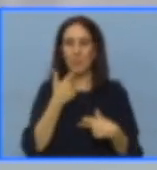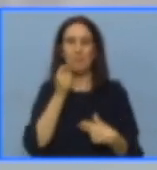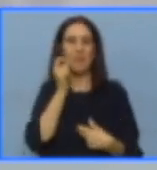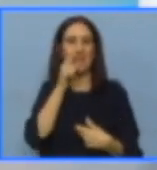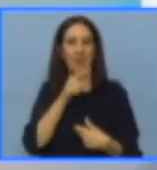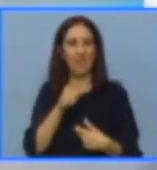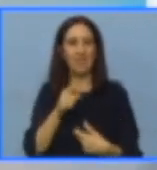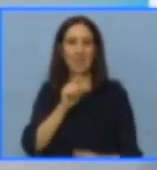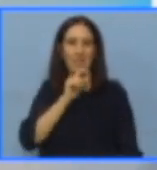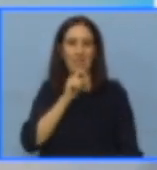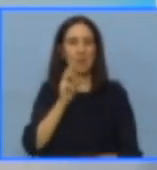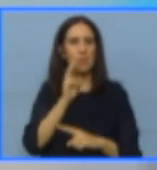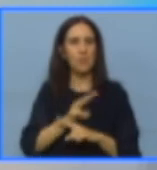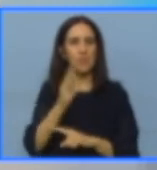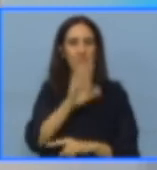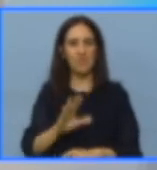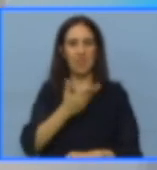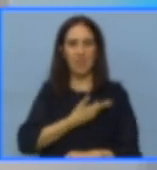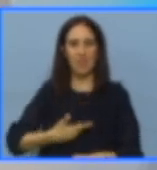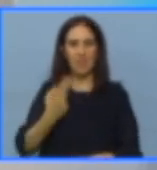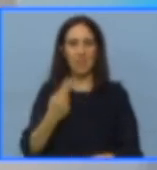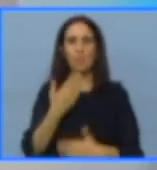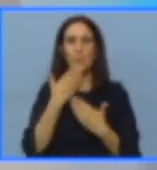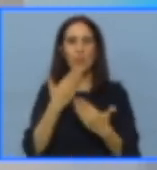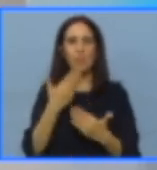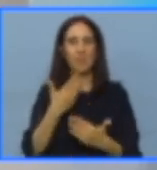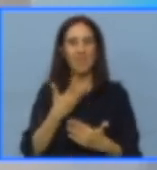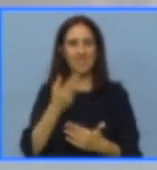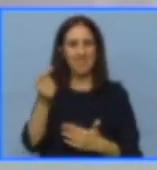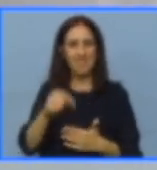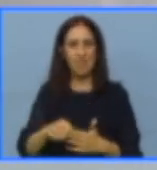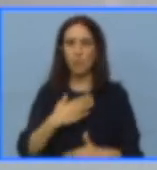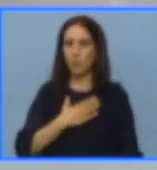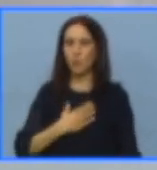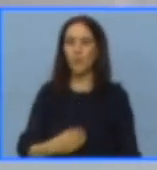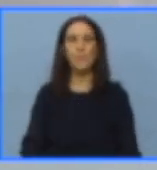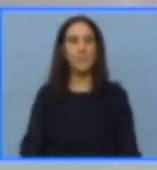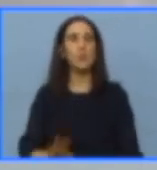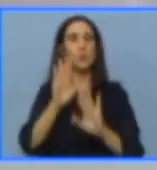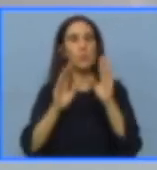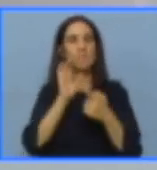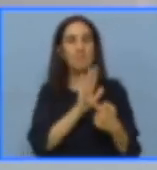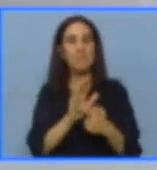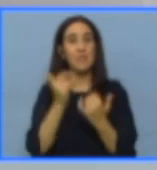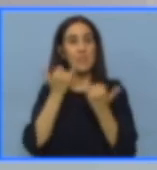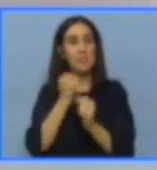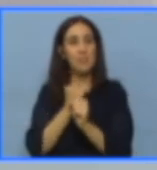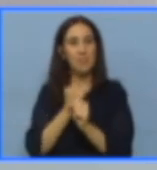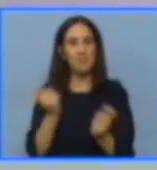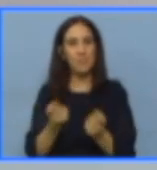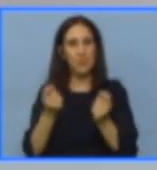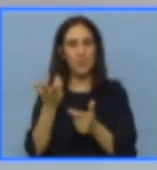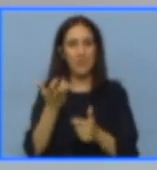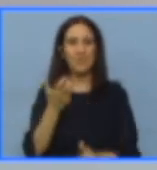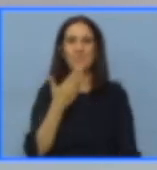puder chegar ao Museu Nacional de Arte Antiga. Muito obrigado, Dr. Filipe Pimentel, por ter estado no programa a apresentar esta exposição e felicidades por esse trabalho de promoção cultural.